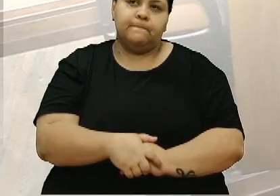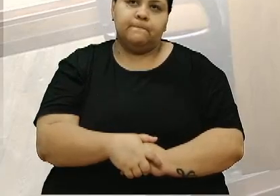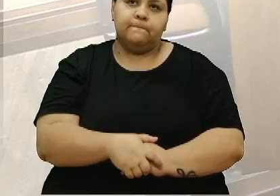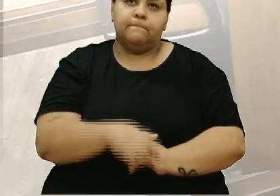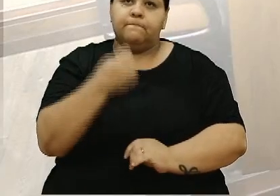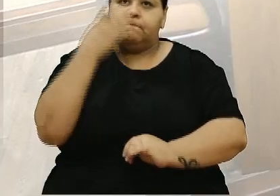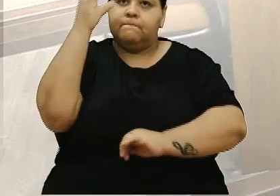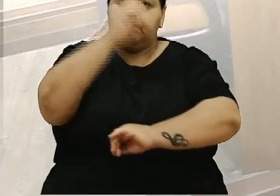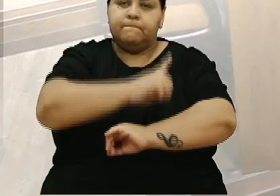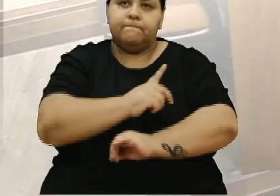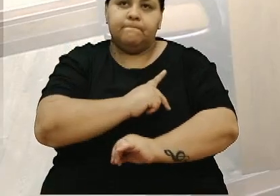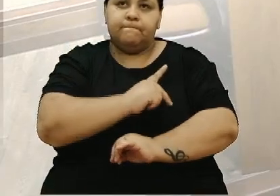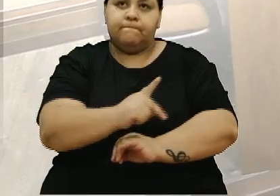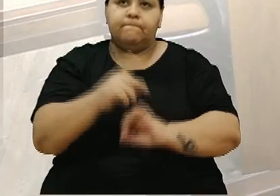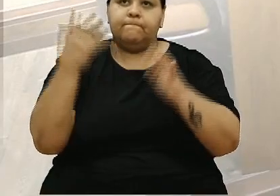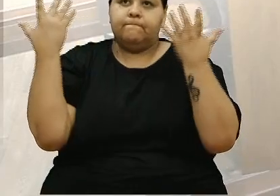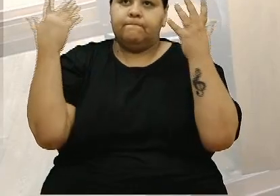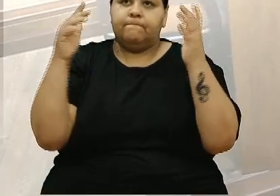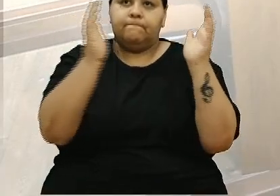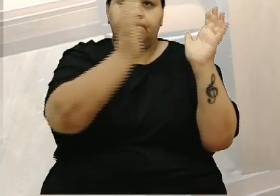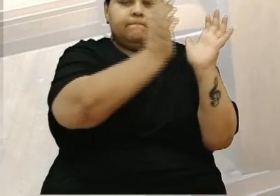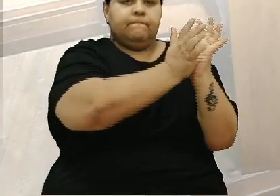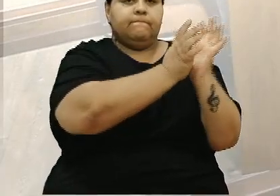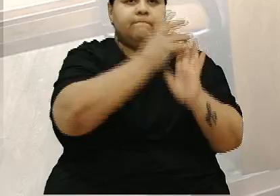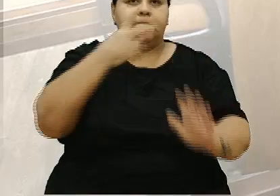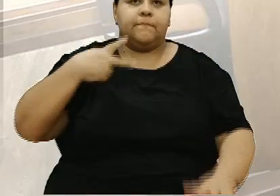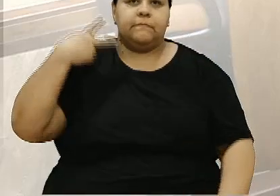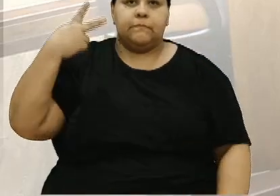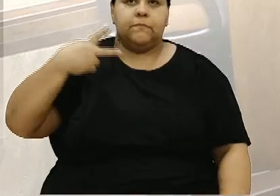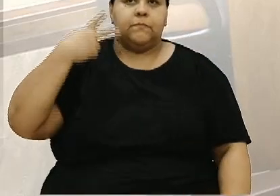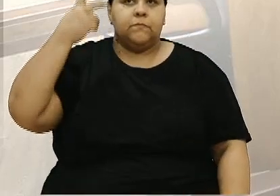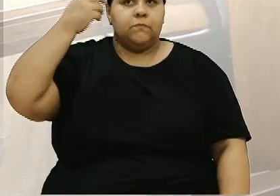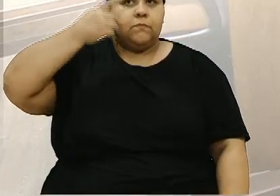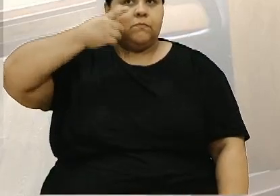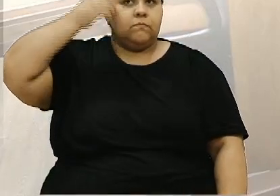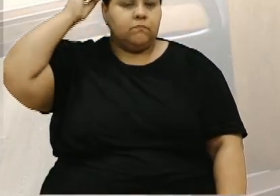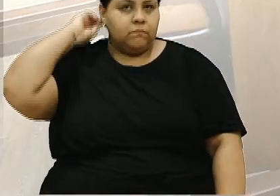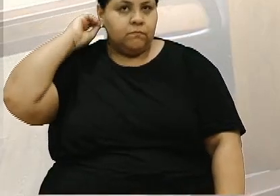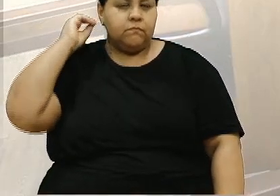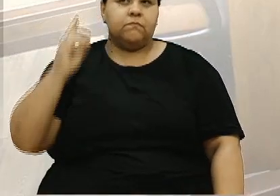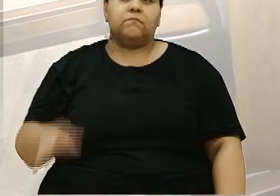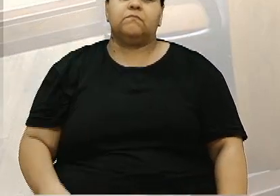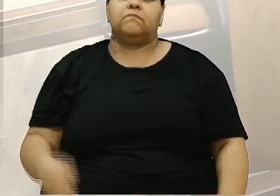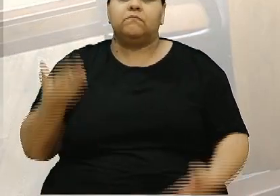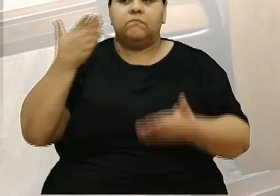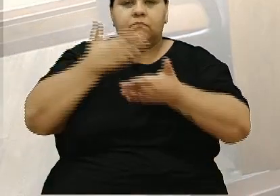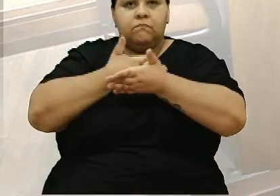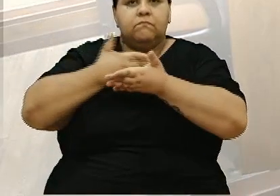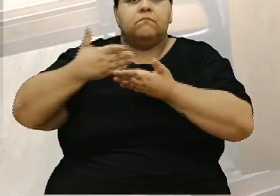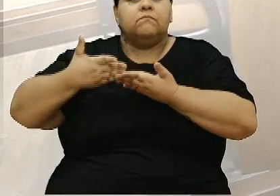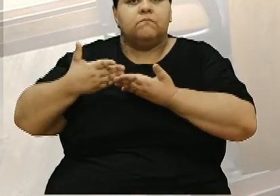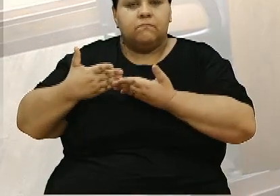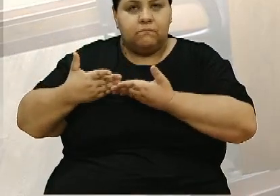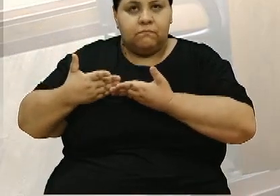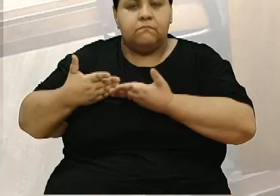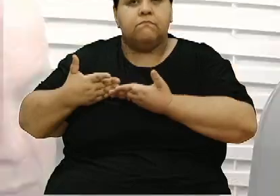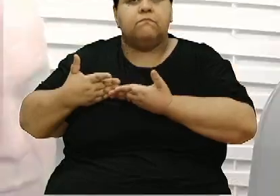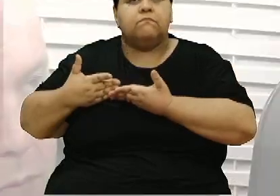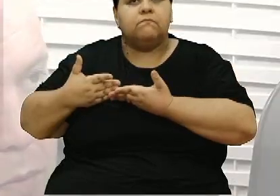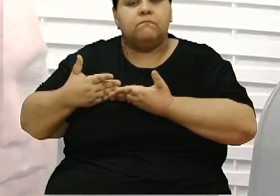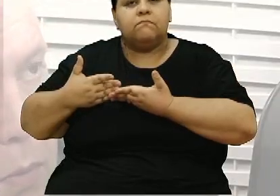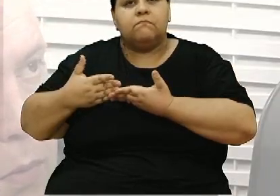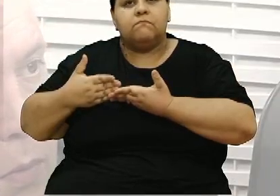Muito bom dia, presidente. Parabenizar meu colega vereador Lucas Declaração de voto pela iniciativa